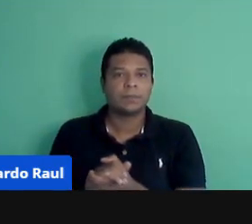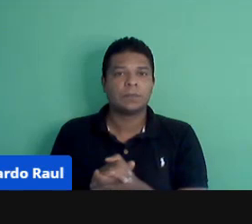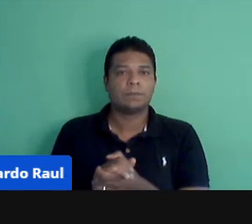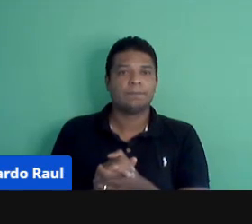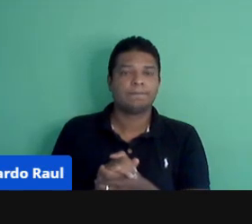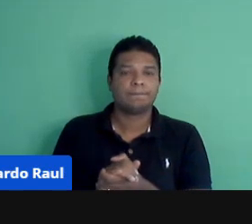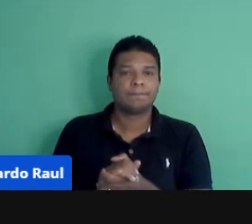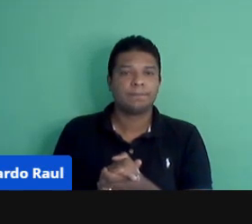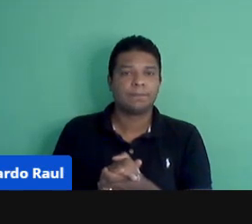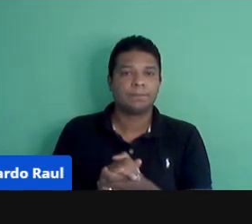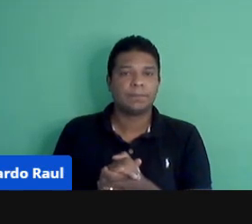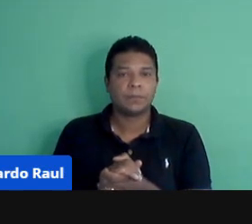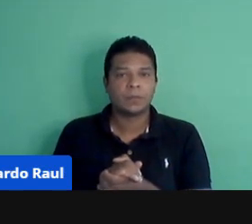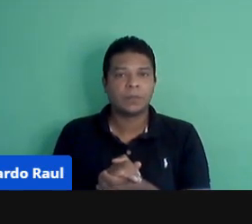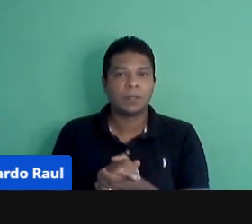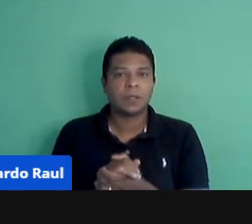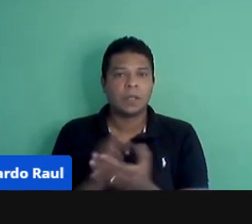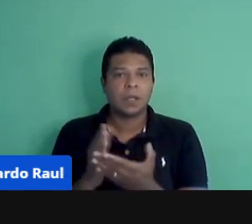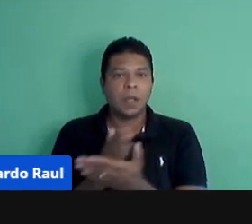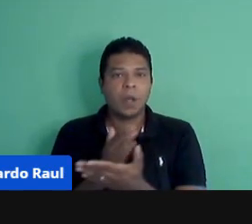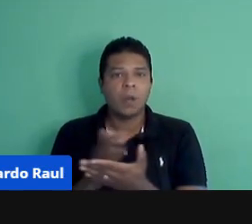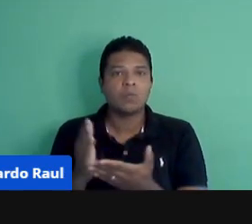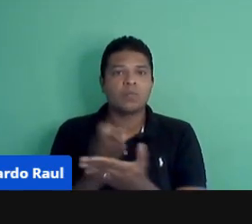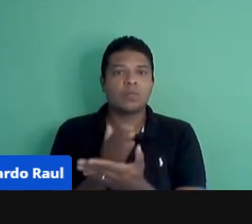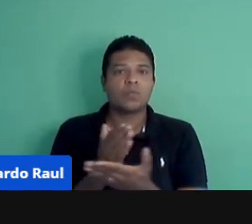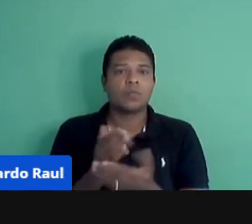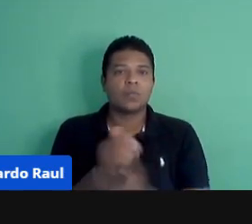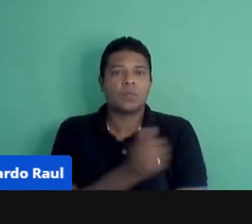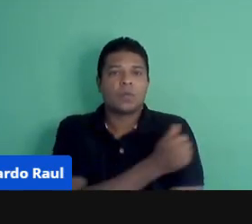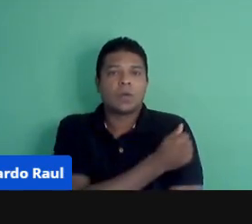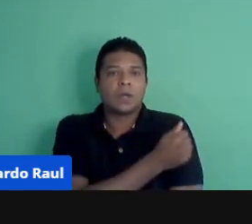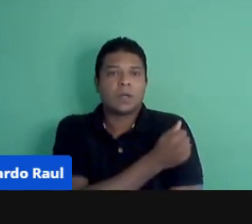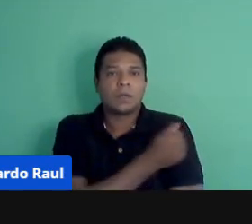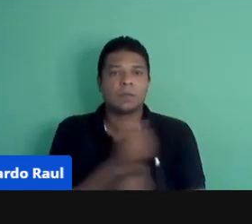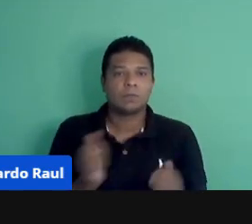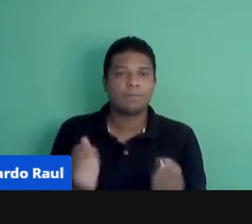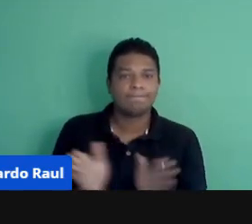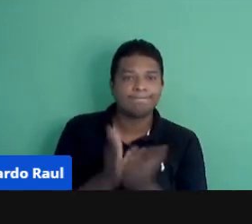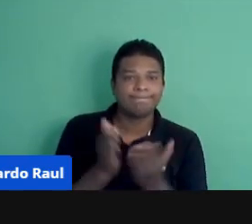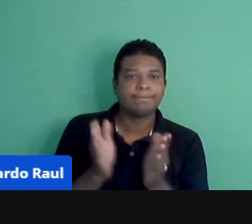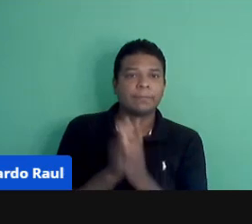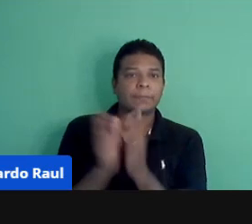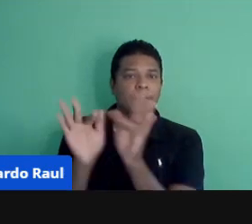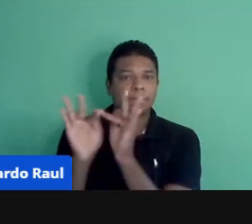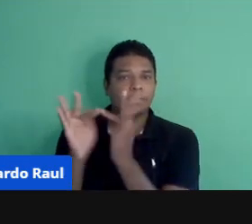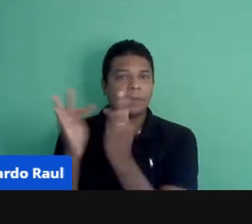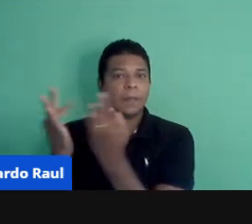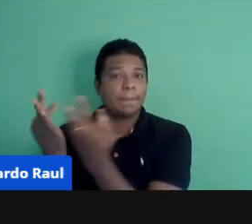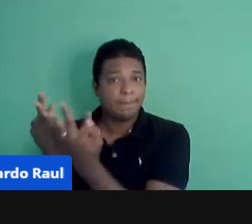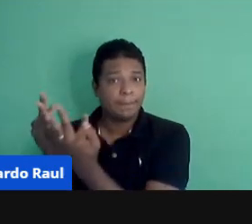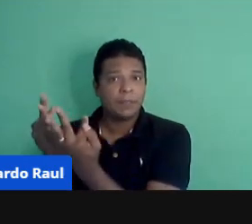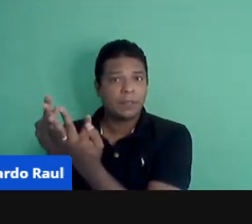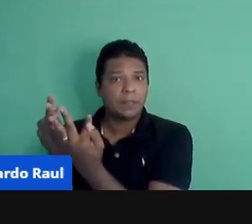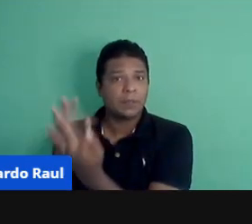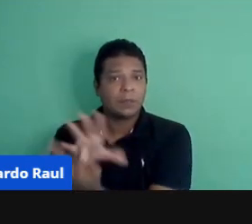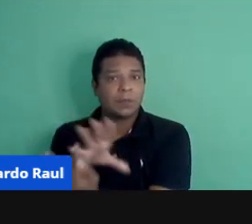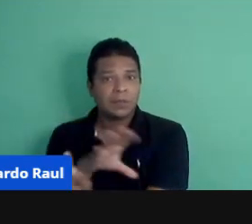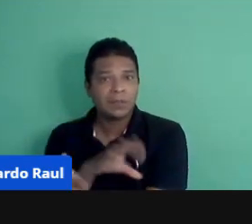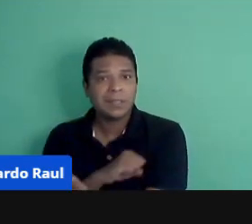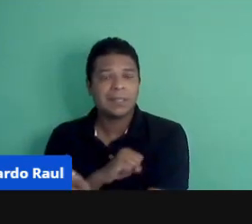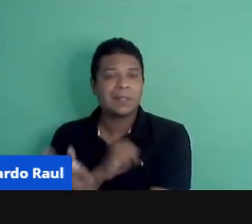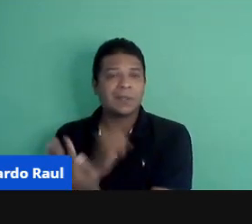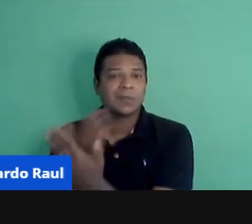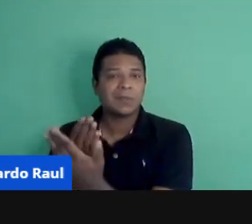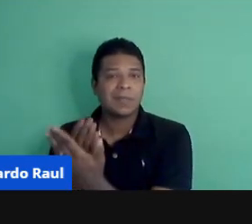vulnerabilidade de alguns alunos, né, de famílias que gostariam de acompanhar, mas que